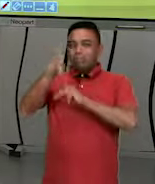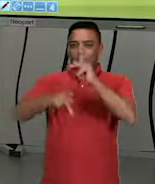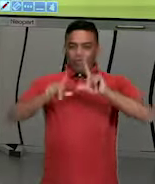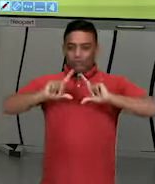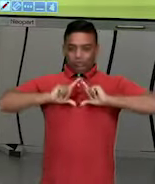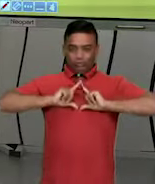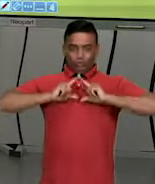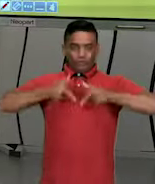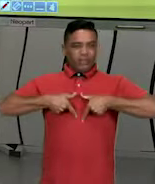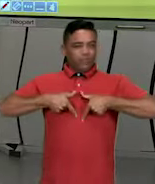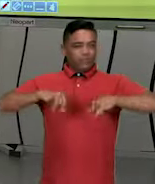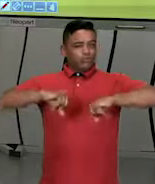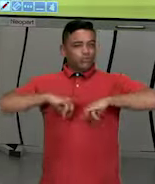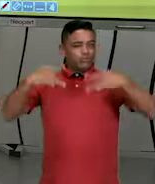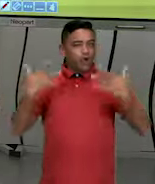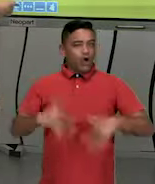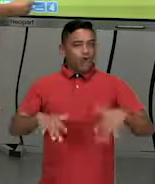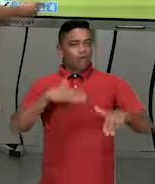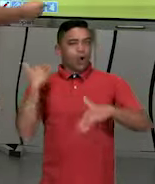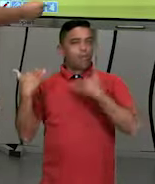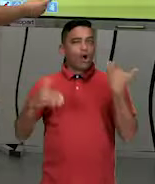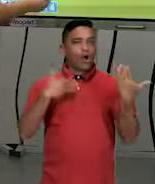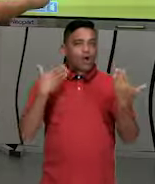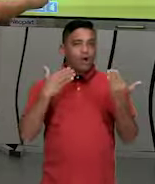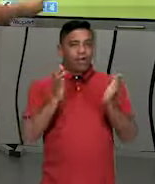nazistas. Tudo bem? Continuando, então.